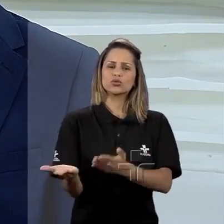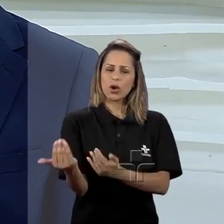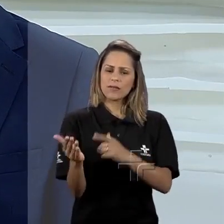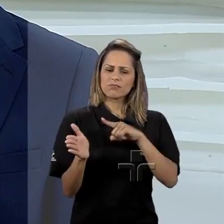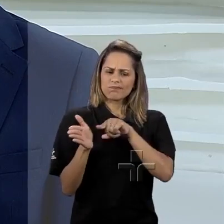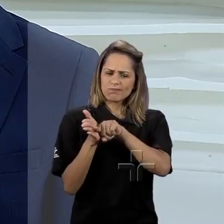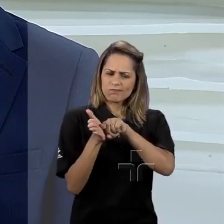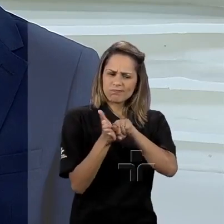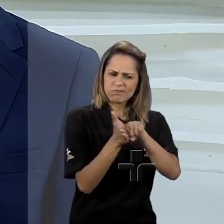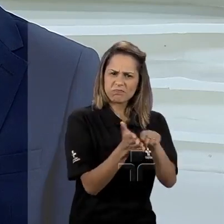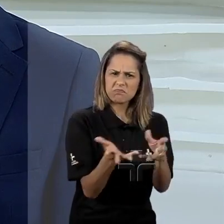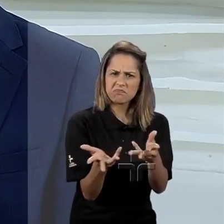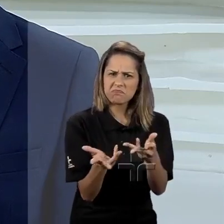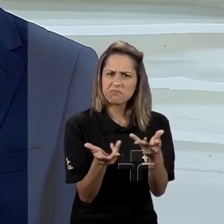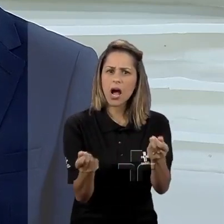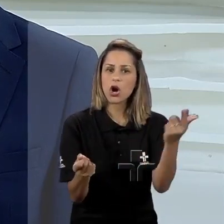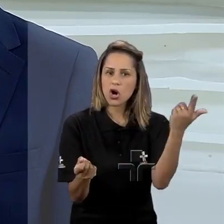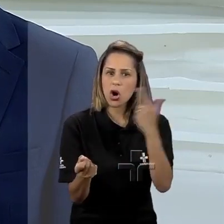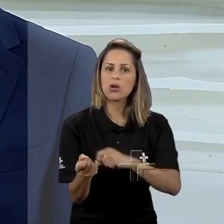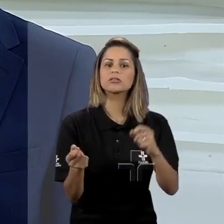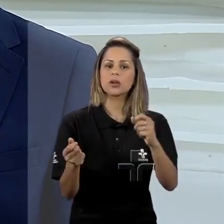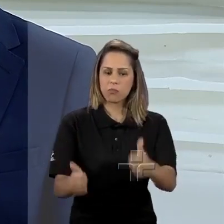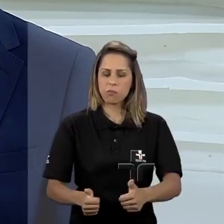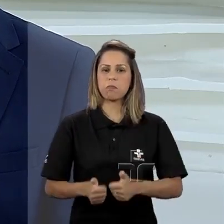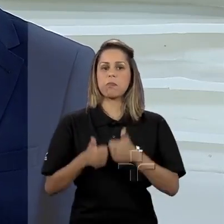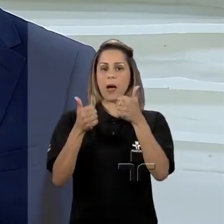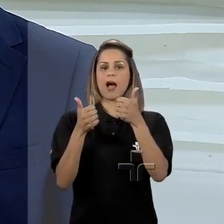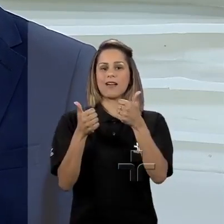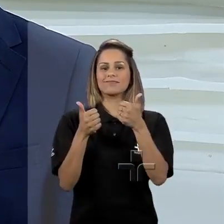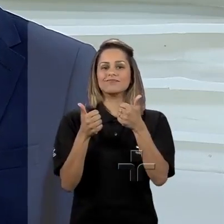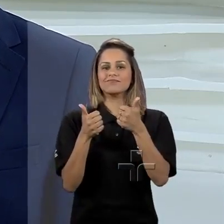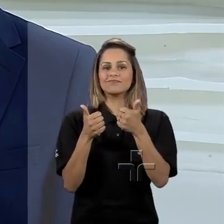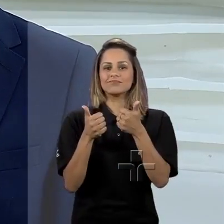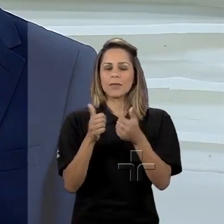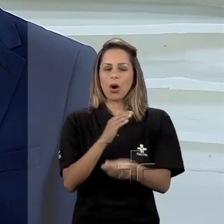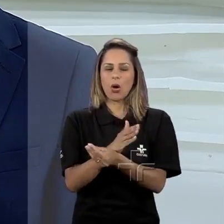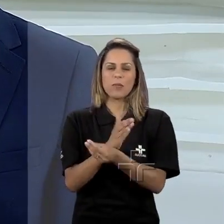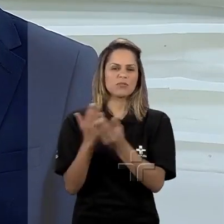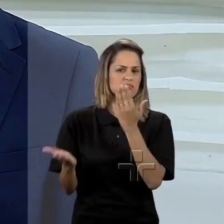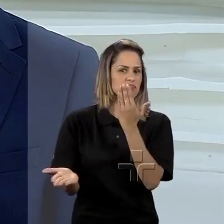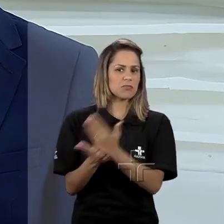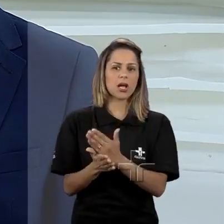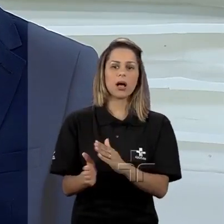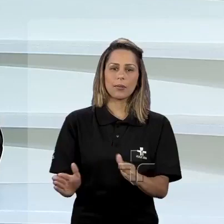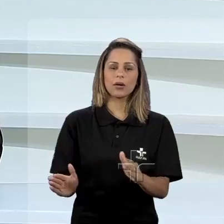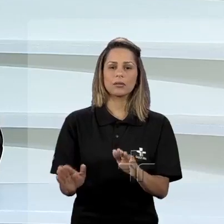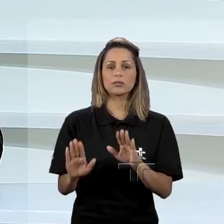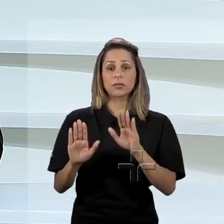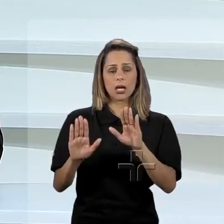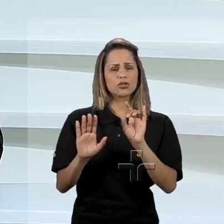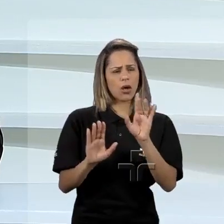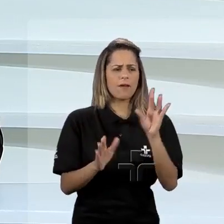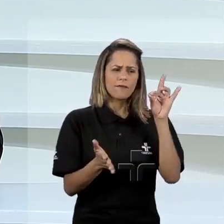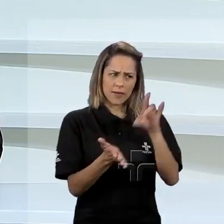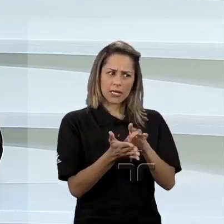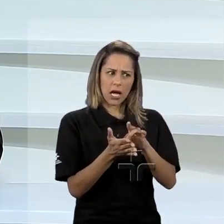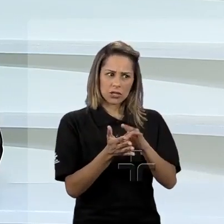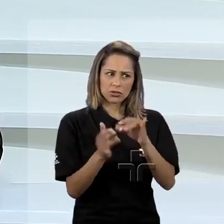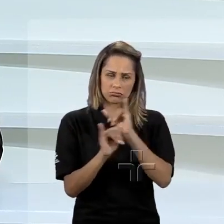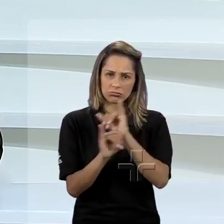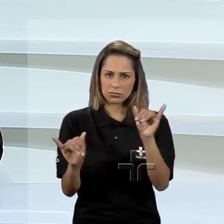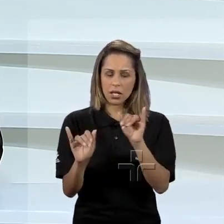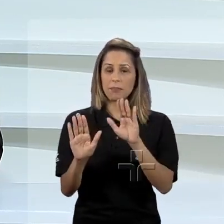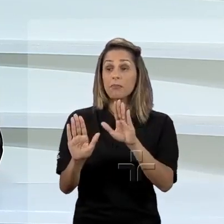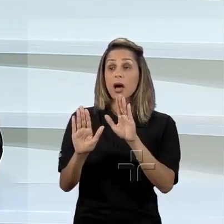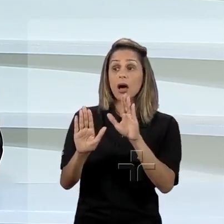feita conseguiram esta recuperação. Foram 2 promotores públicos apenas para a reposição. O fato é que até o Bruno Covas